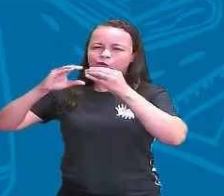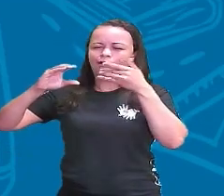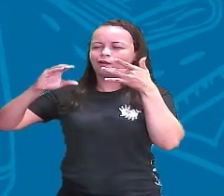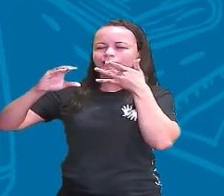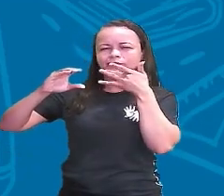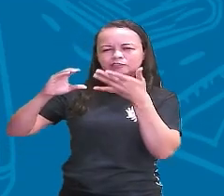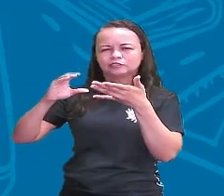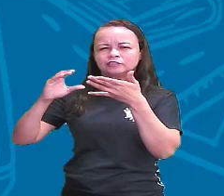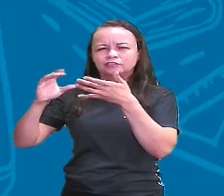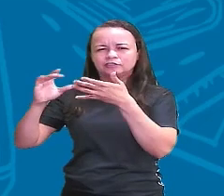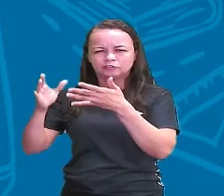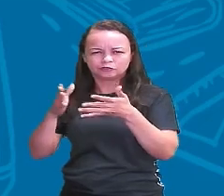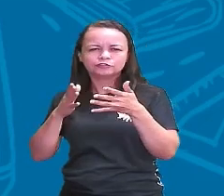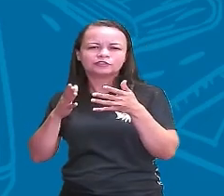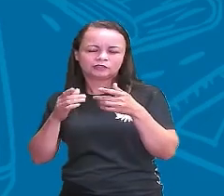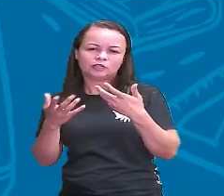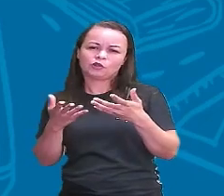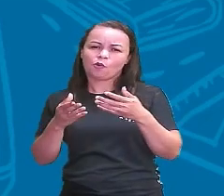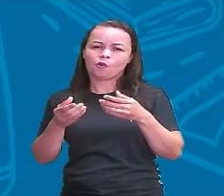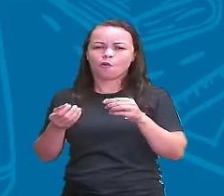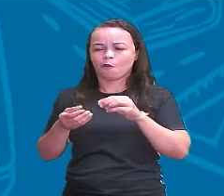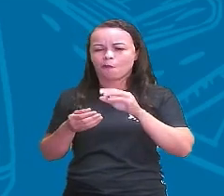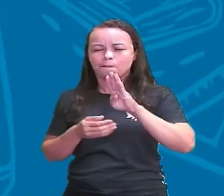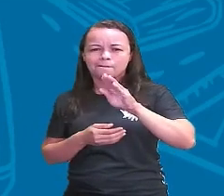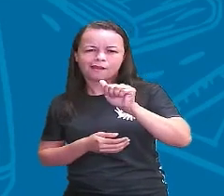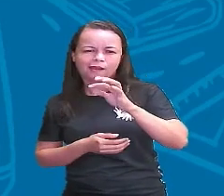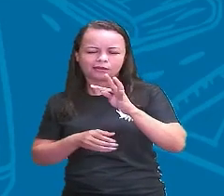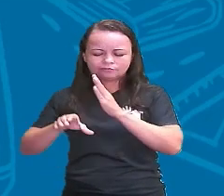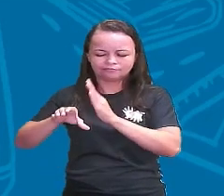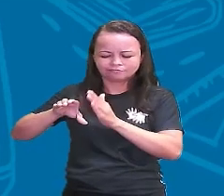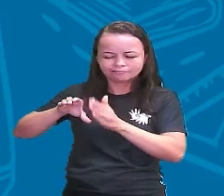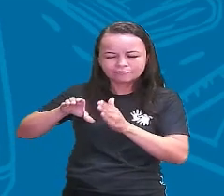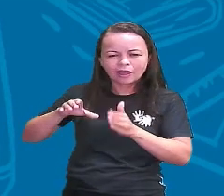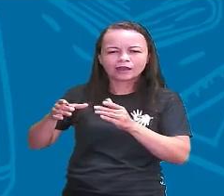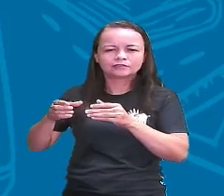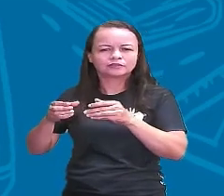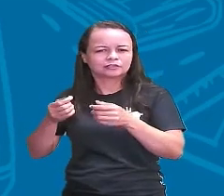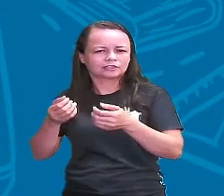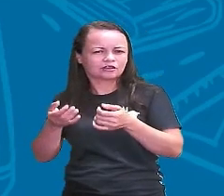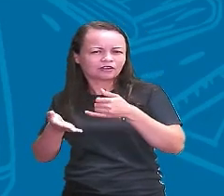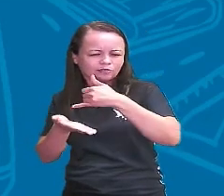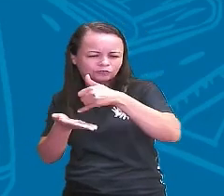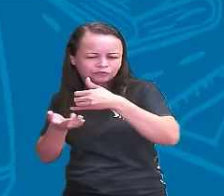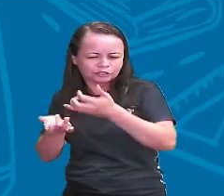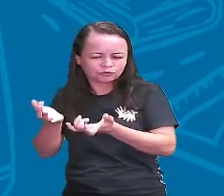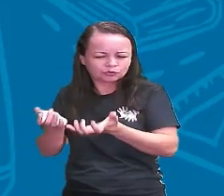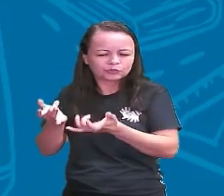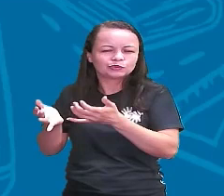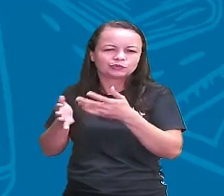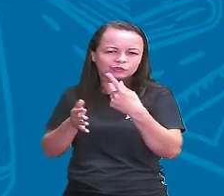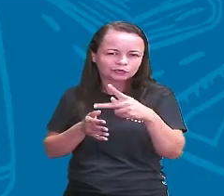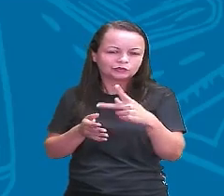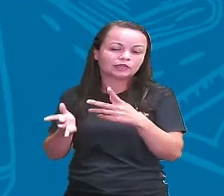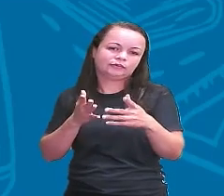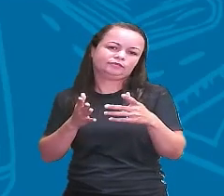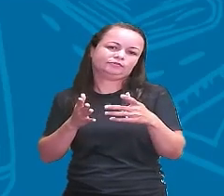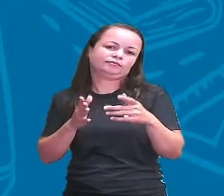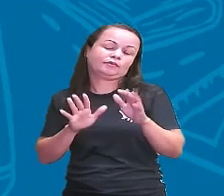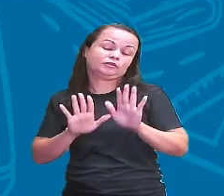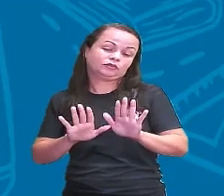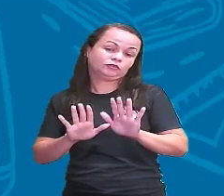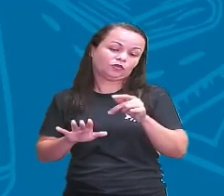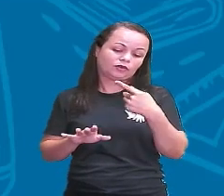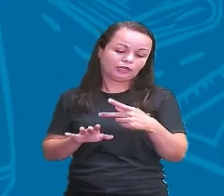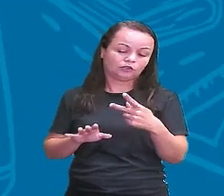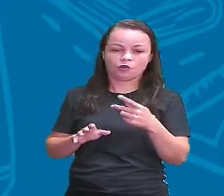de fast foods, ou batata frita, né? E frituras de forma geral. Só que a gente tem que se atentar que a gente não pode